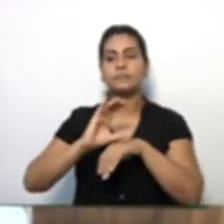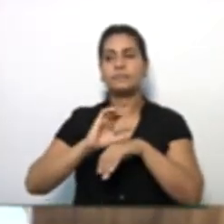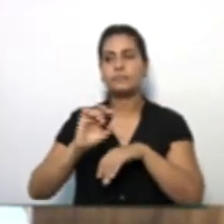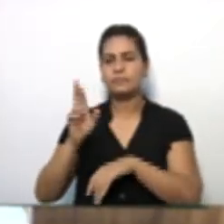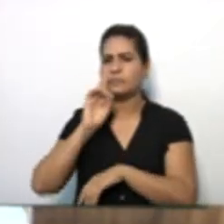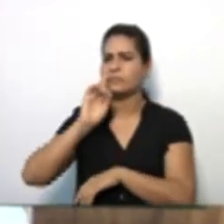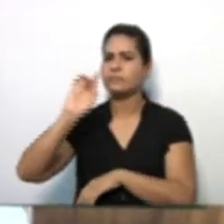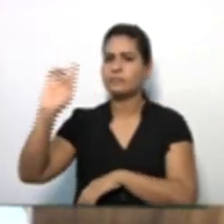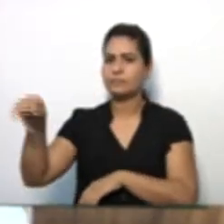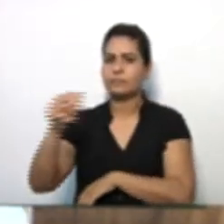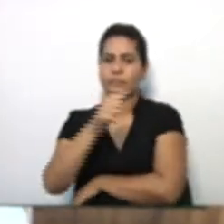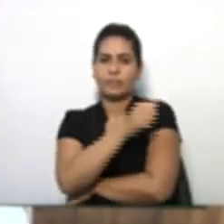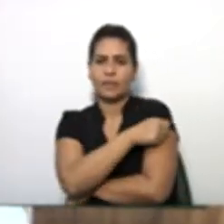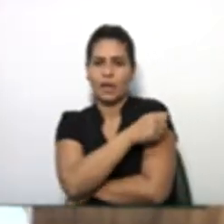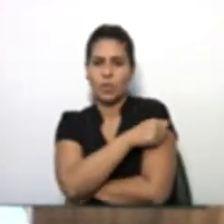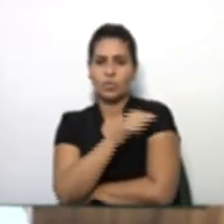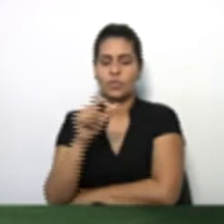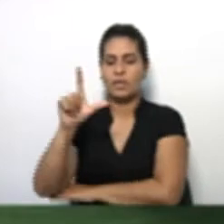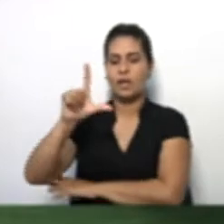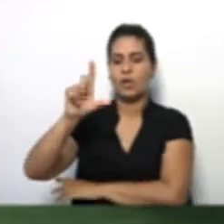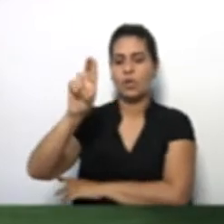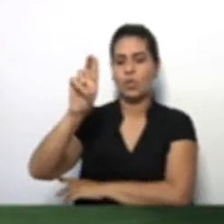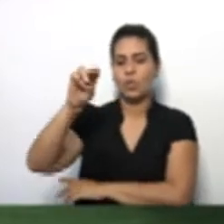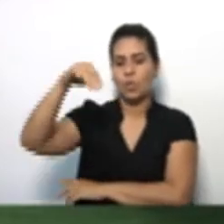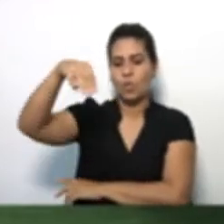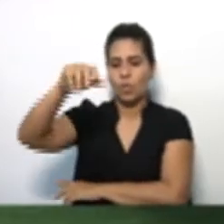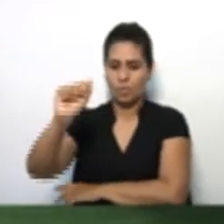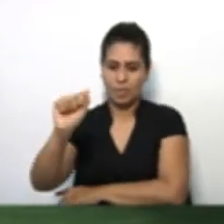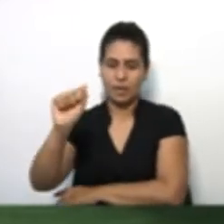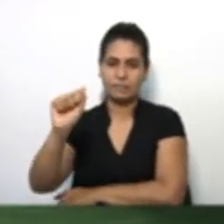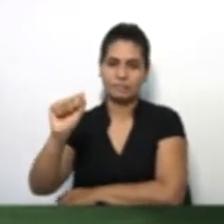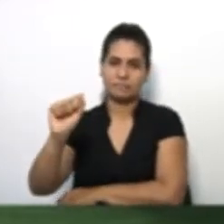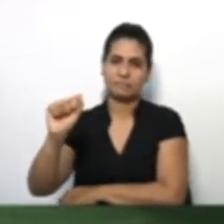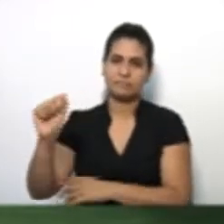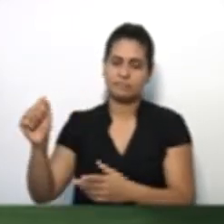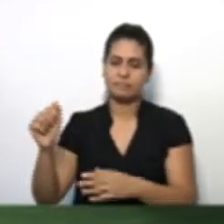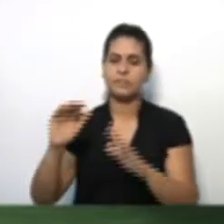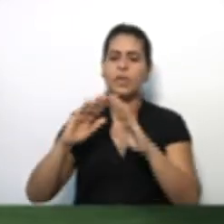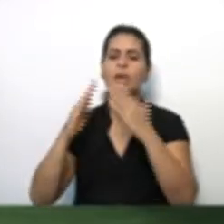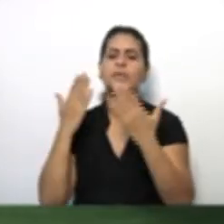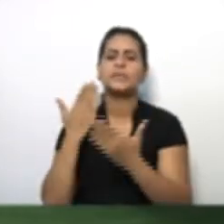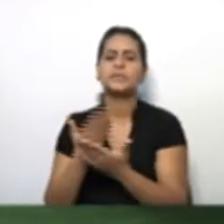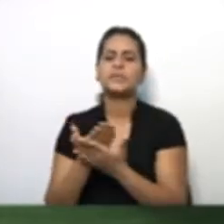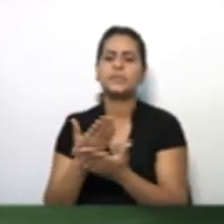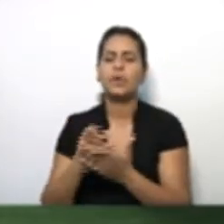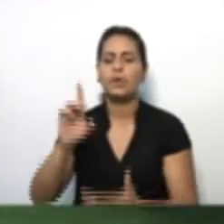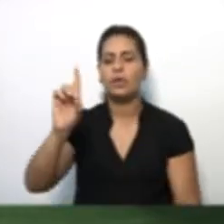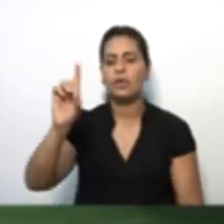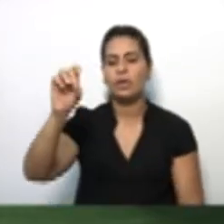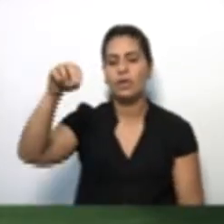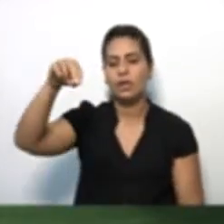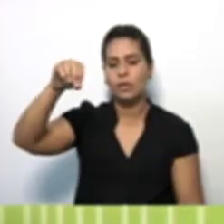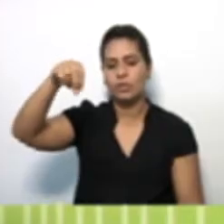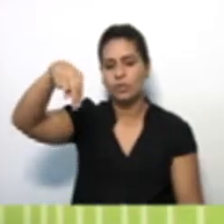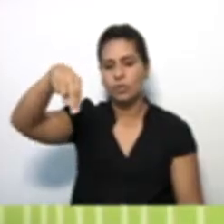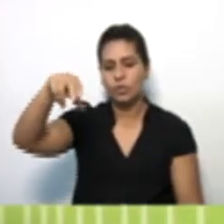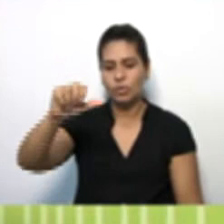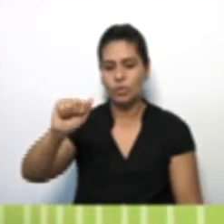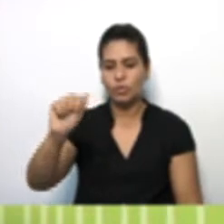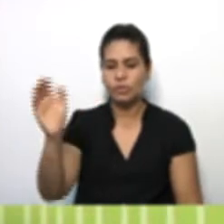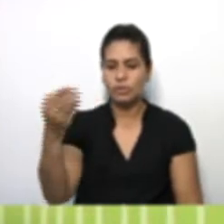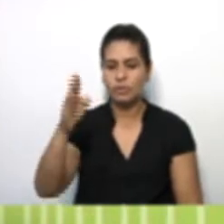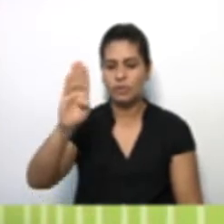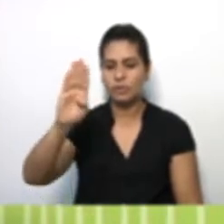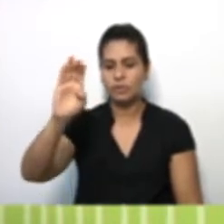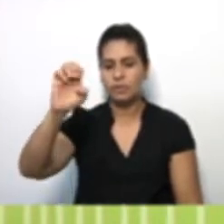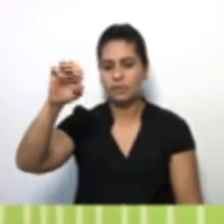resposta aí foi dada pela aluna Luma. Olha aí, cara, aluna Luma. Temos uma aluna, então. Qual é a escola? Dona Benta. Isso. Oi, Luma, ó, muito obrigado, viu?